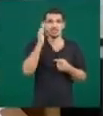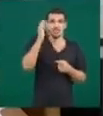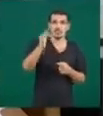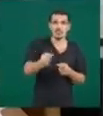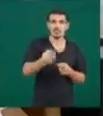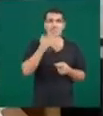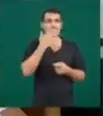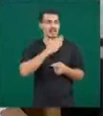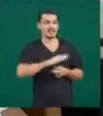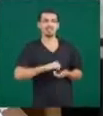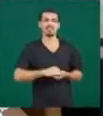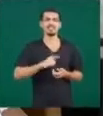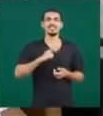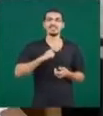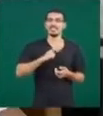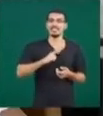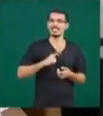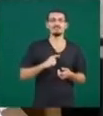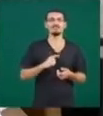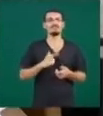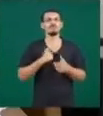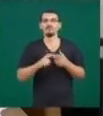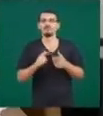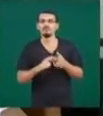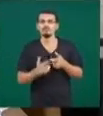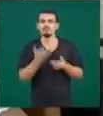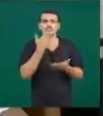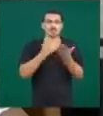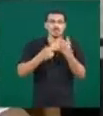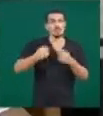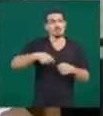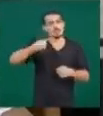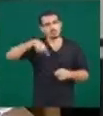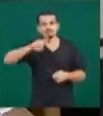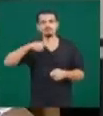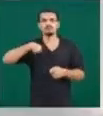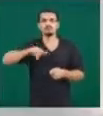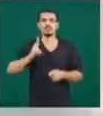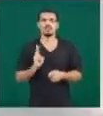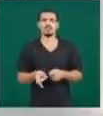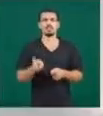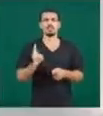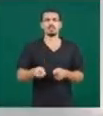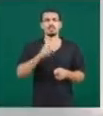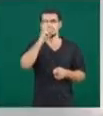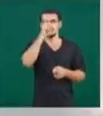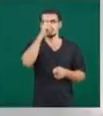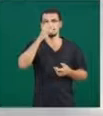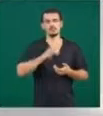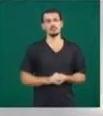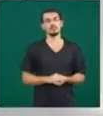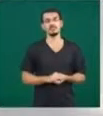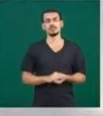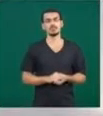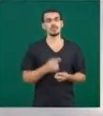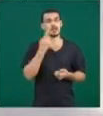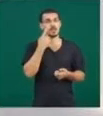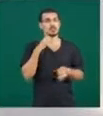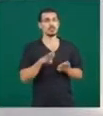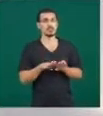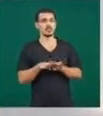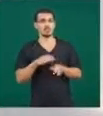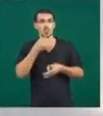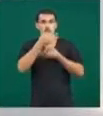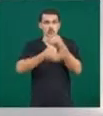vai precisar de dilatações frequentes, de visitas frequentes ao hospital. E na reportagem nós vemos as dicas aí